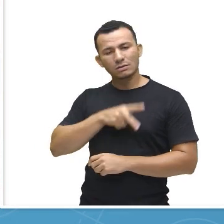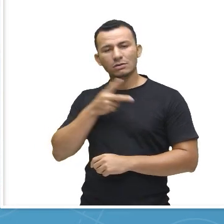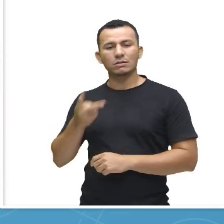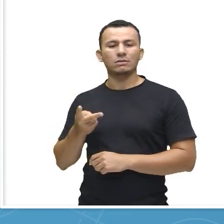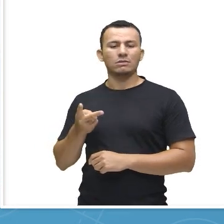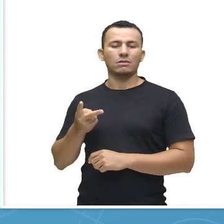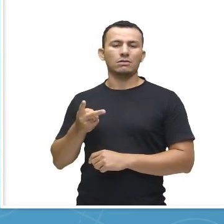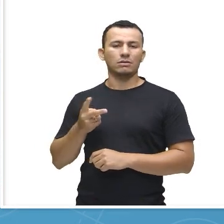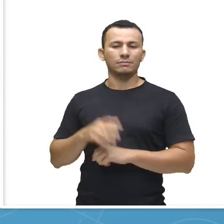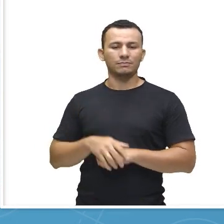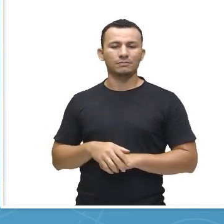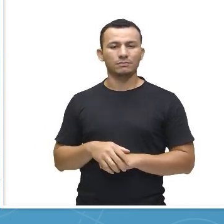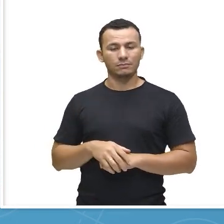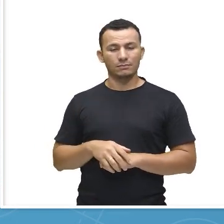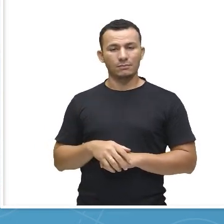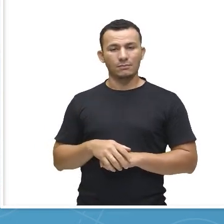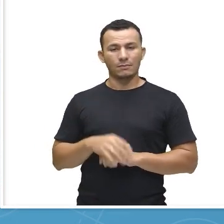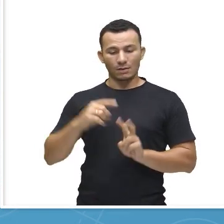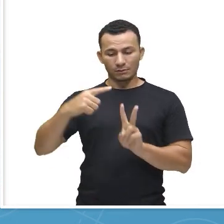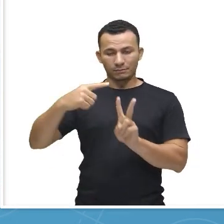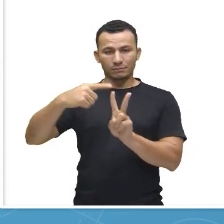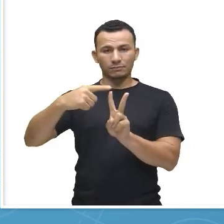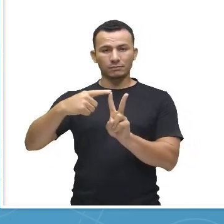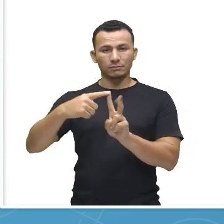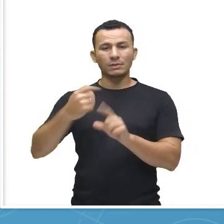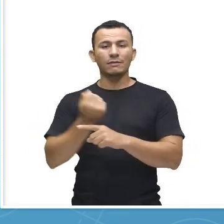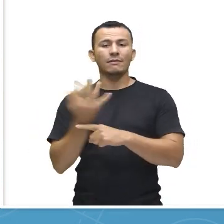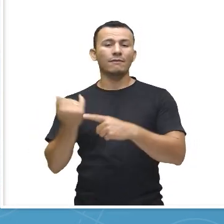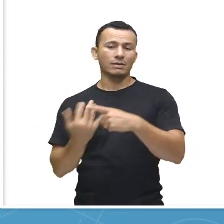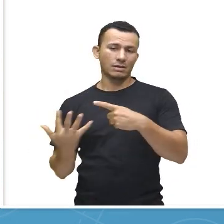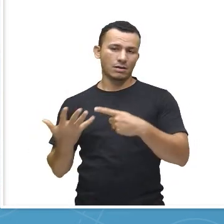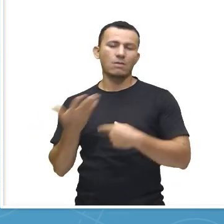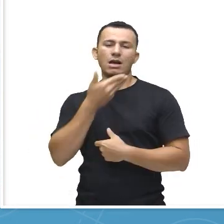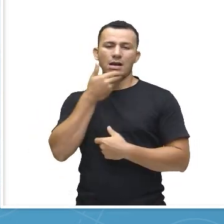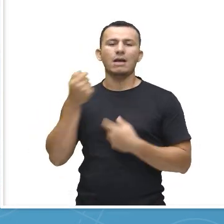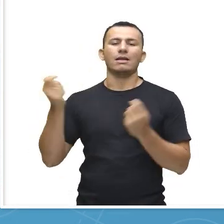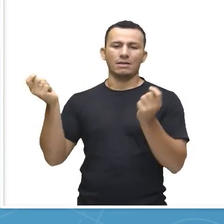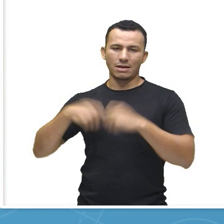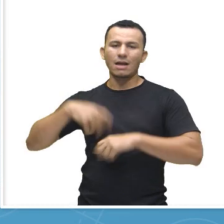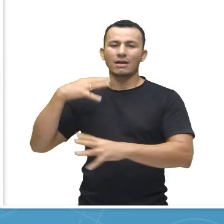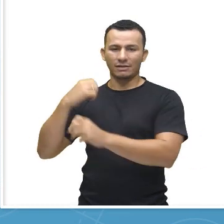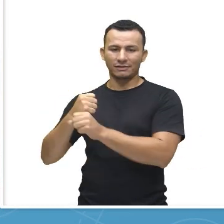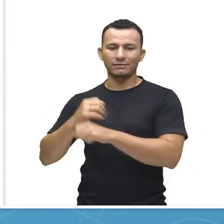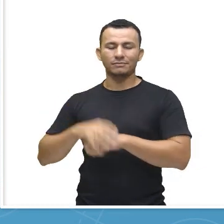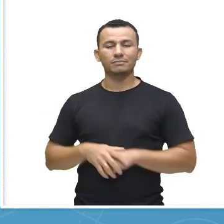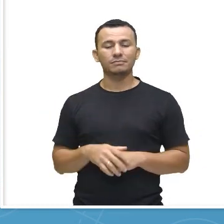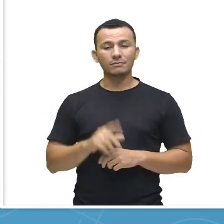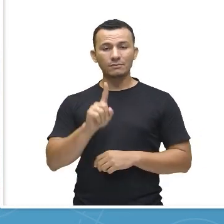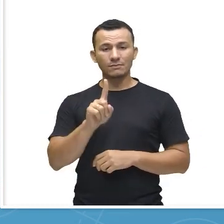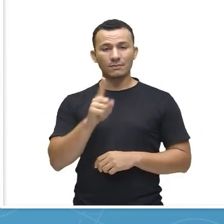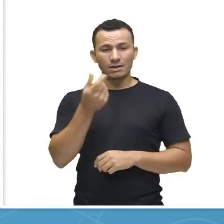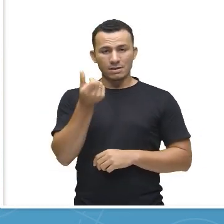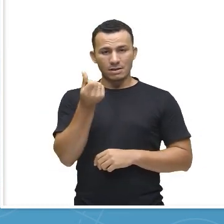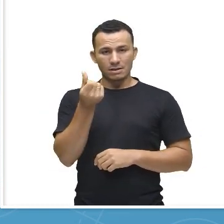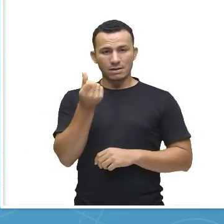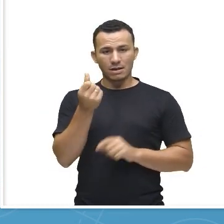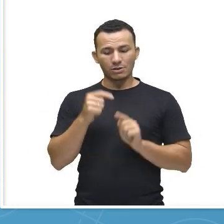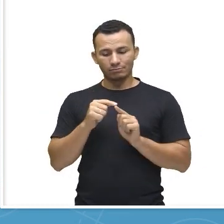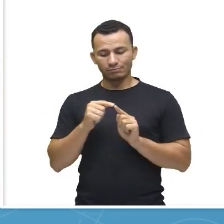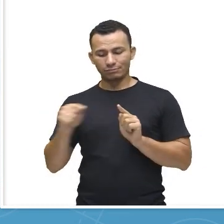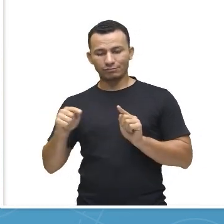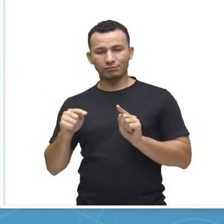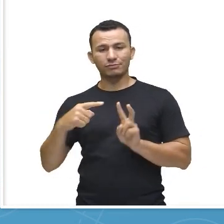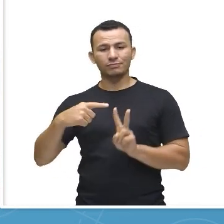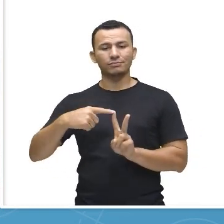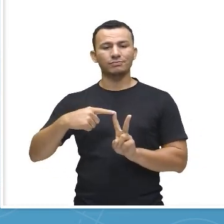a gente transforma esse número decimal numa fração. Então, vai ficar 16 sobre 100, tudo